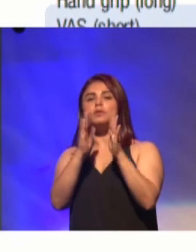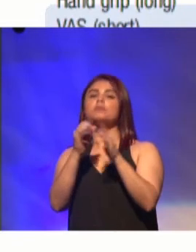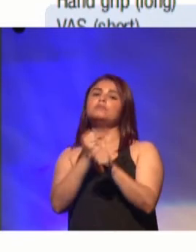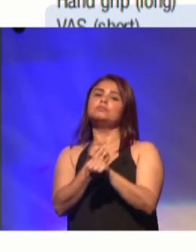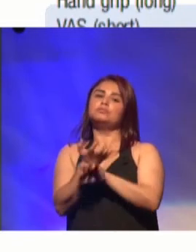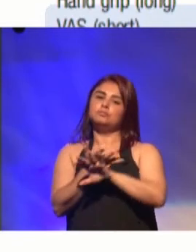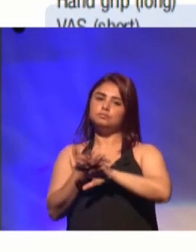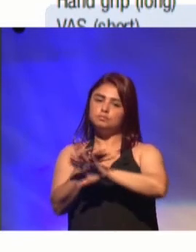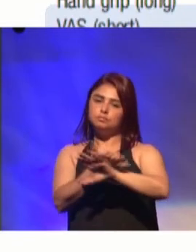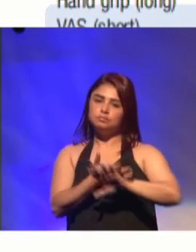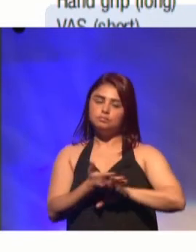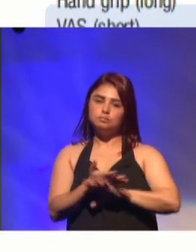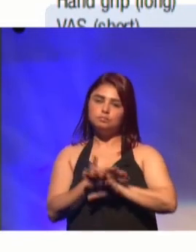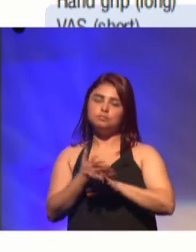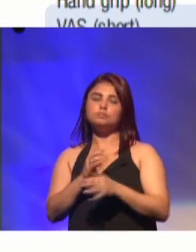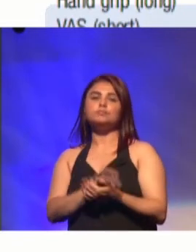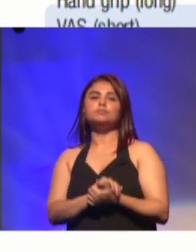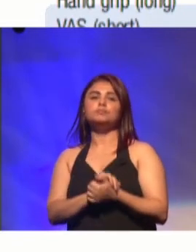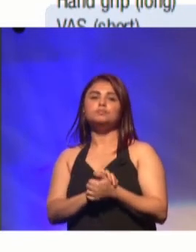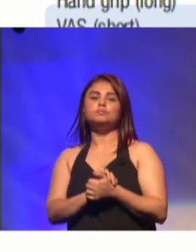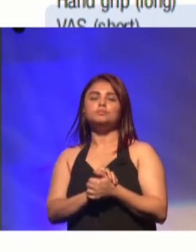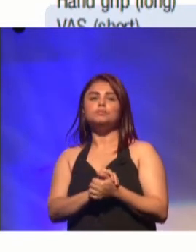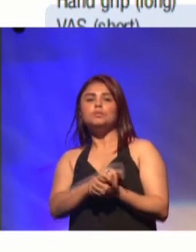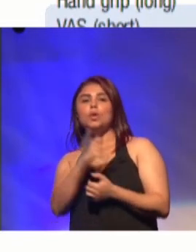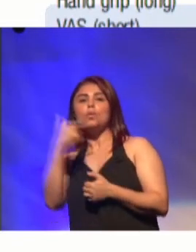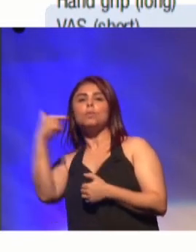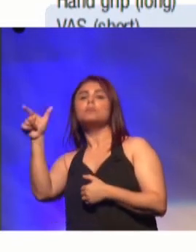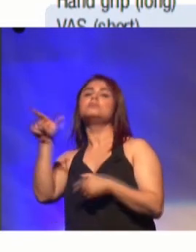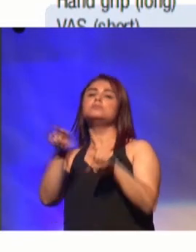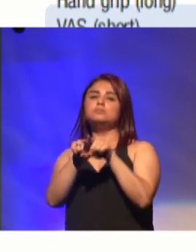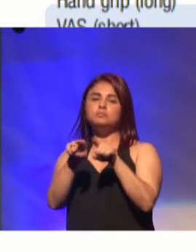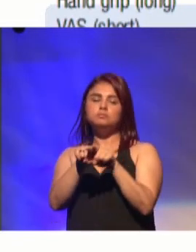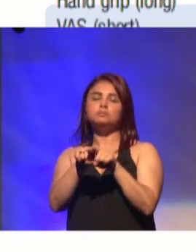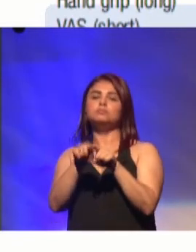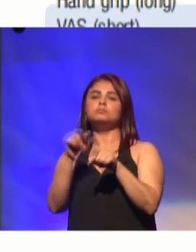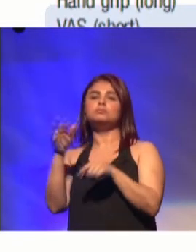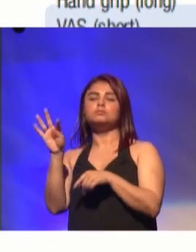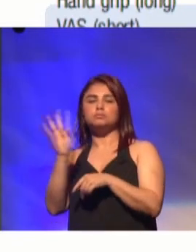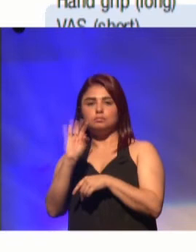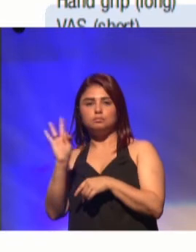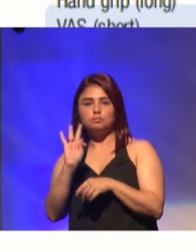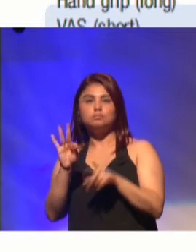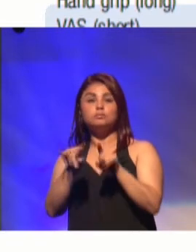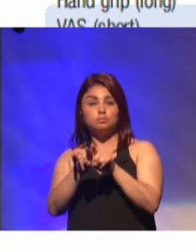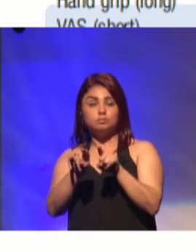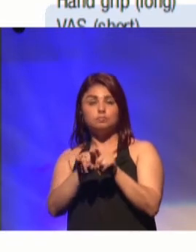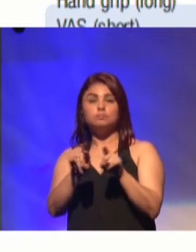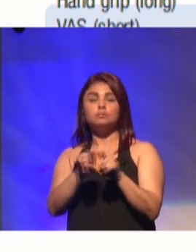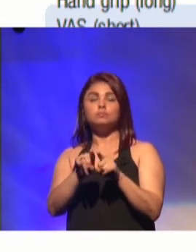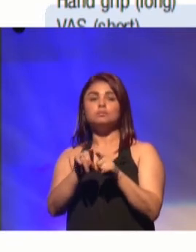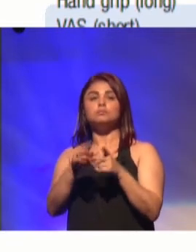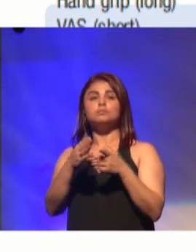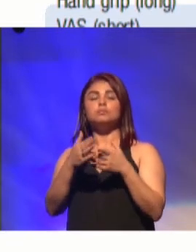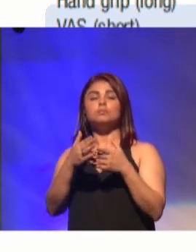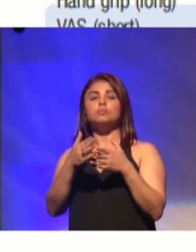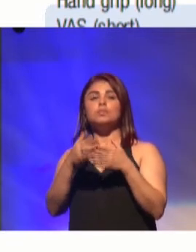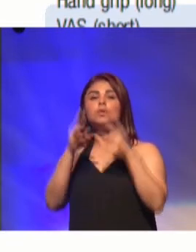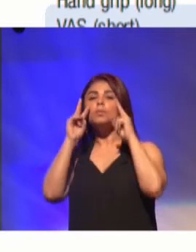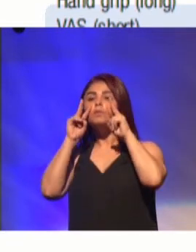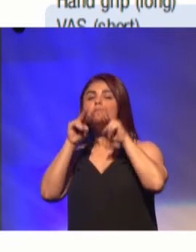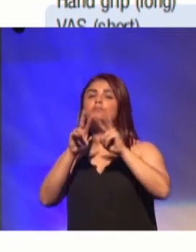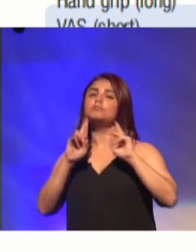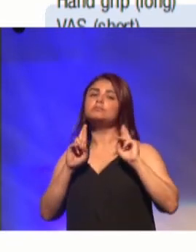né? Então, esse outro trabalho também é síndrome do túnel do carpo, com uma outra